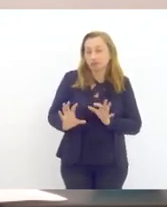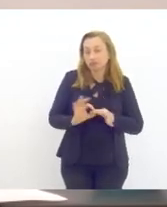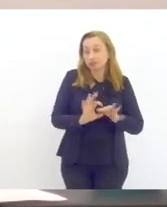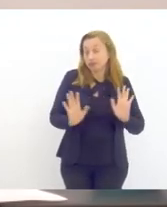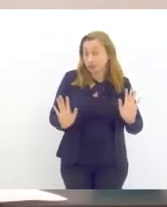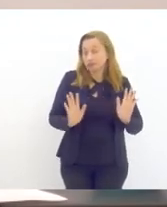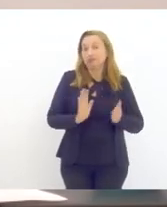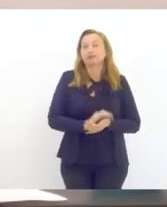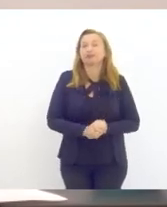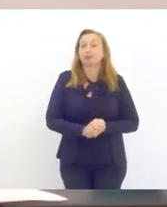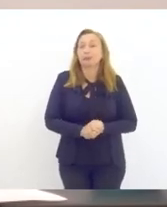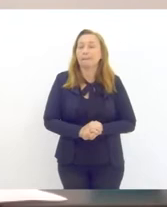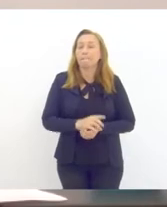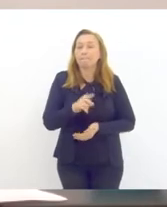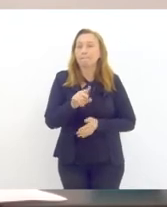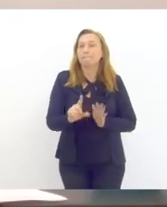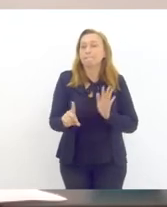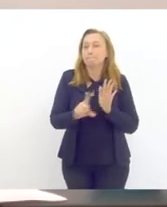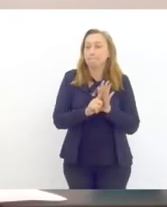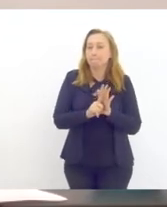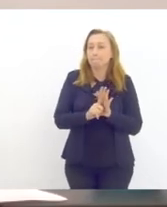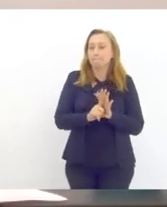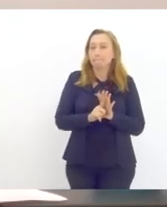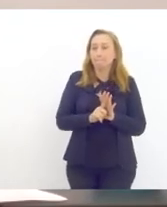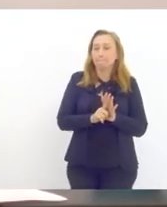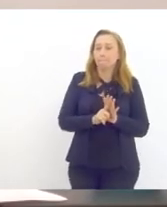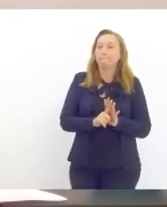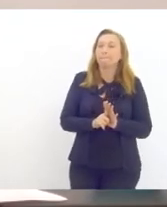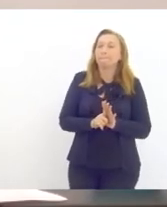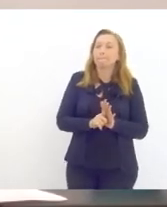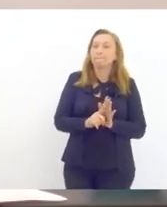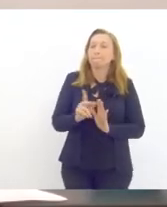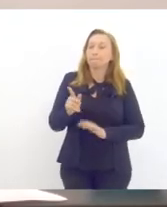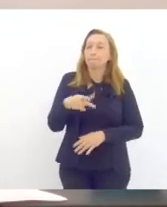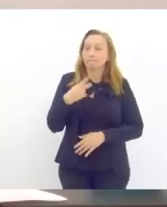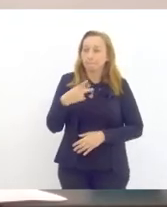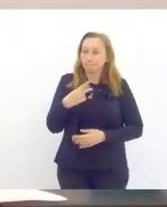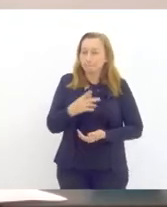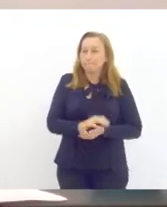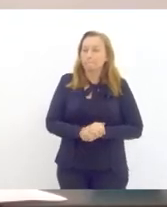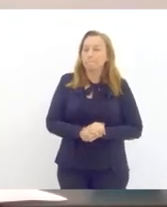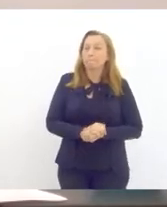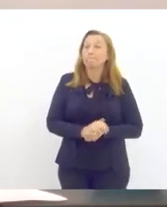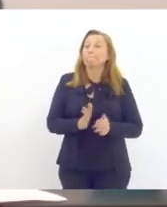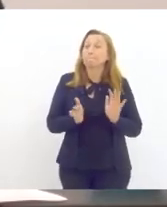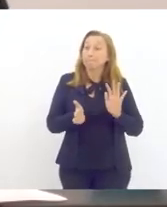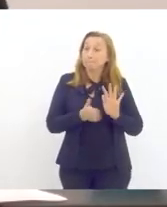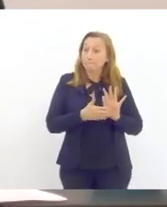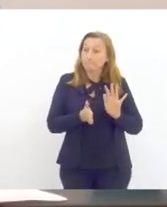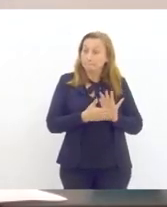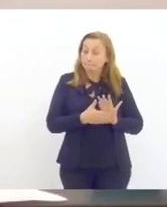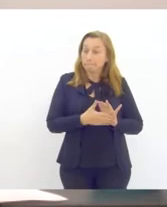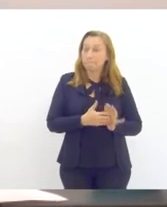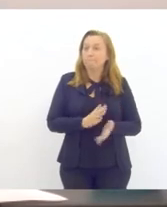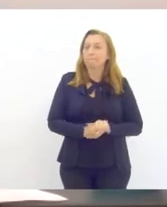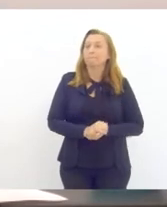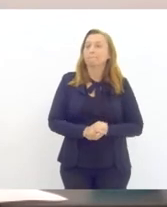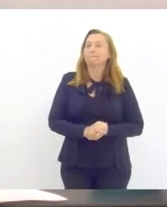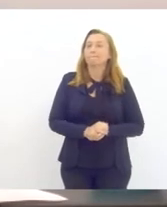ordinária. E esta lei ordinária, quando a gente define, por exemplo, na sua proposta, os critérios,